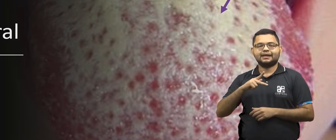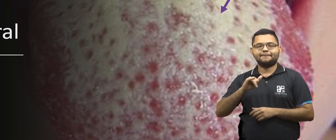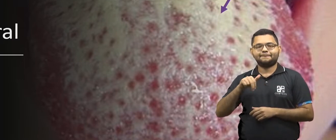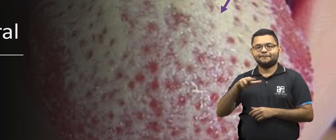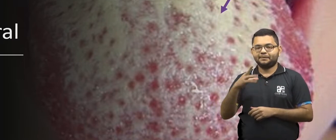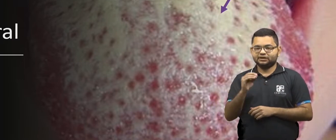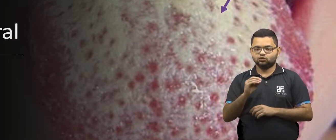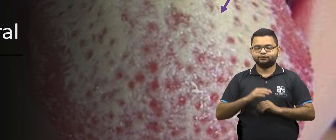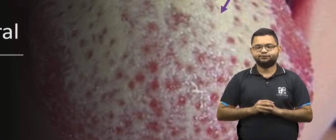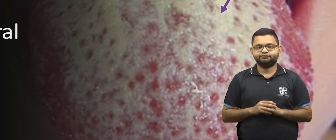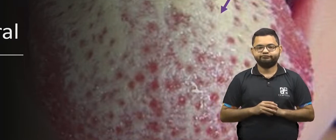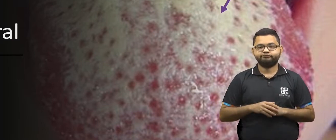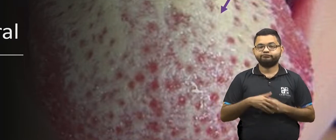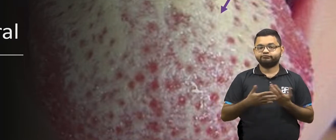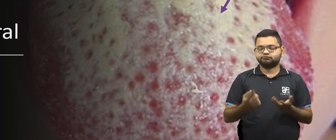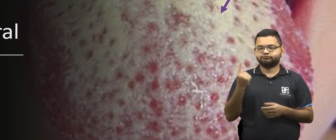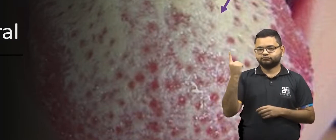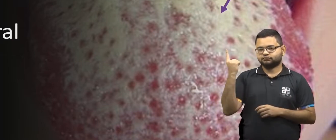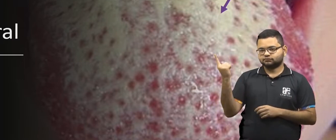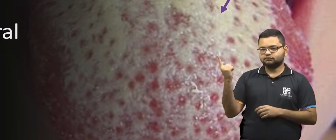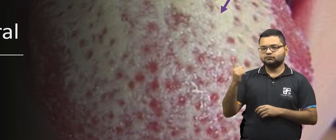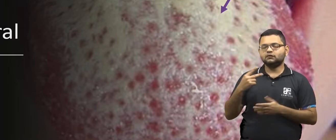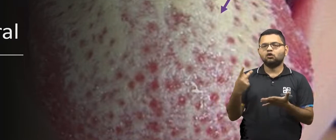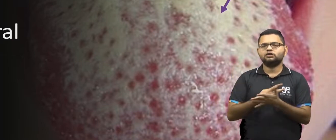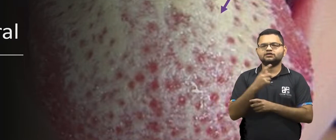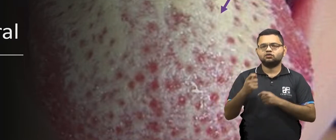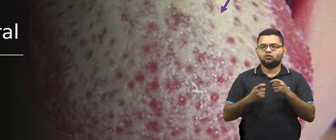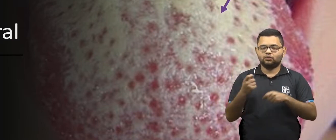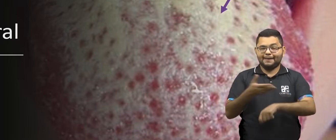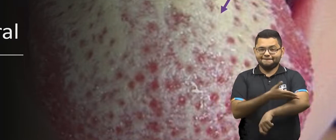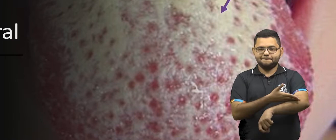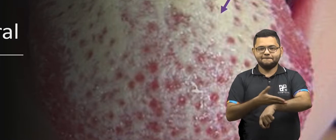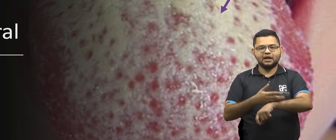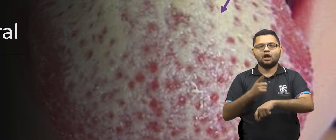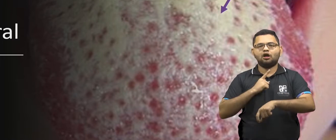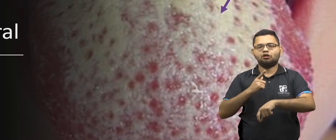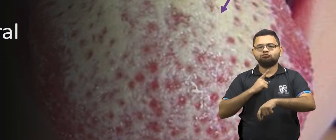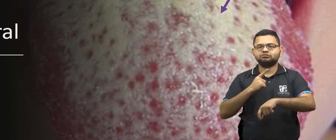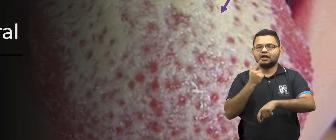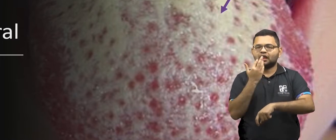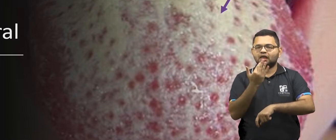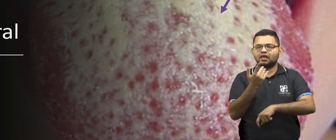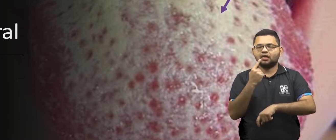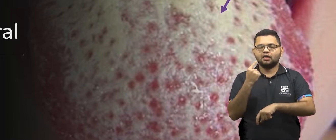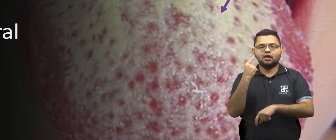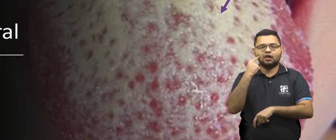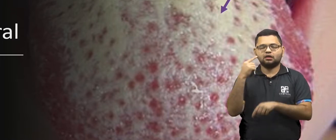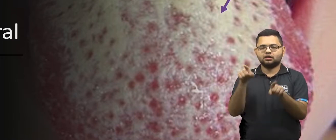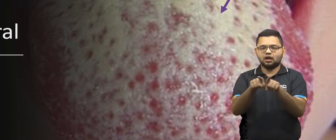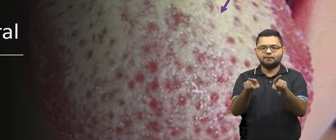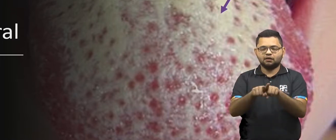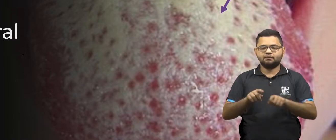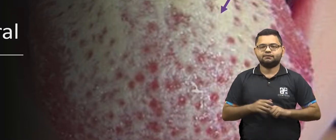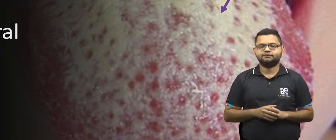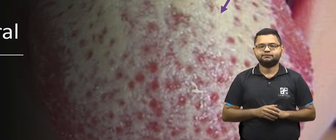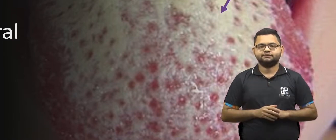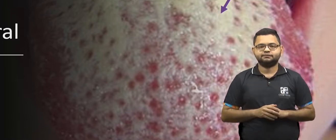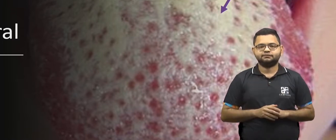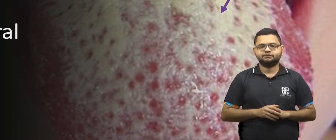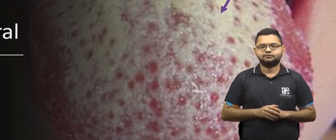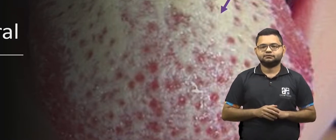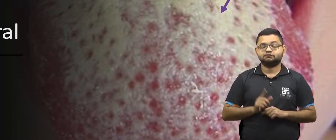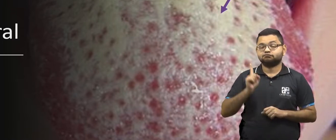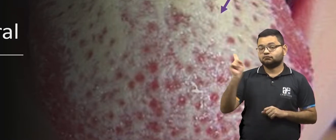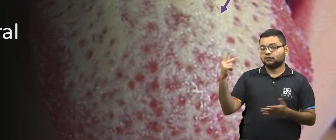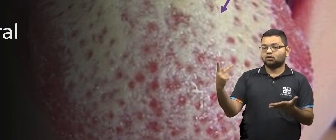sapinho. A candidíase oral ocasiona manchas brancas na língua e na parte interna da bochecha. A candidíase também